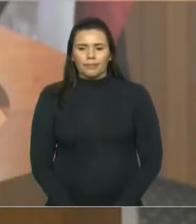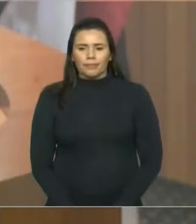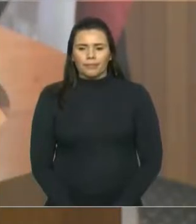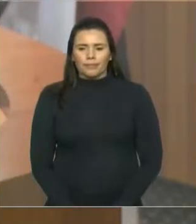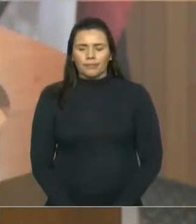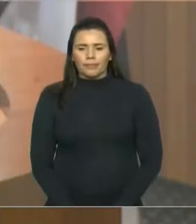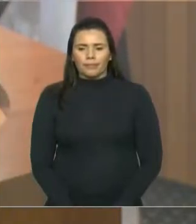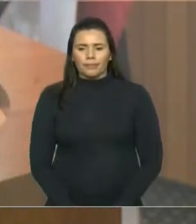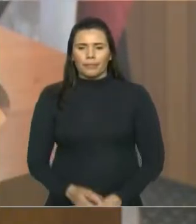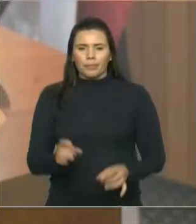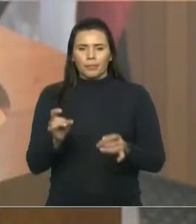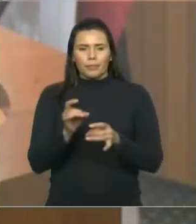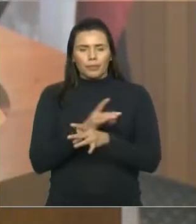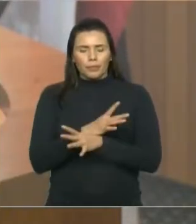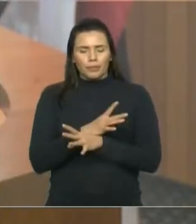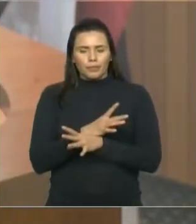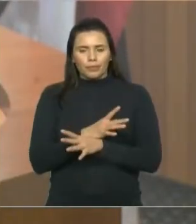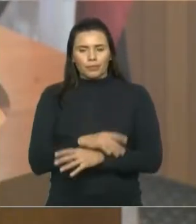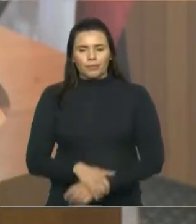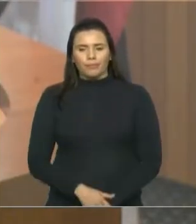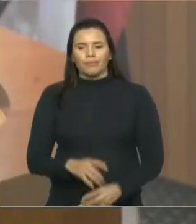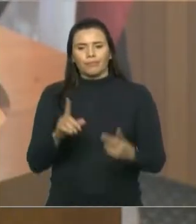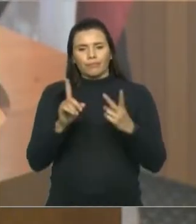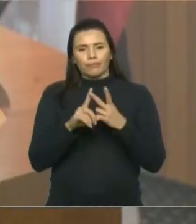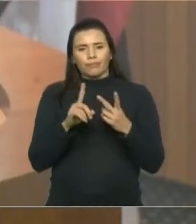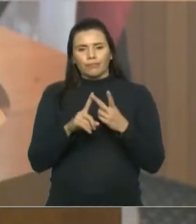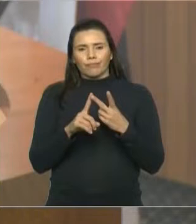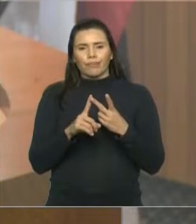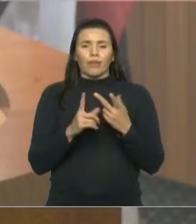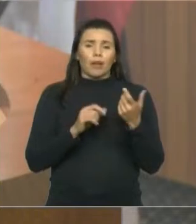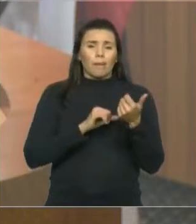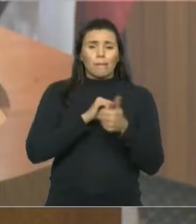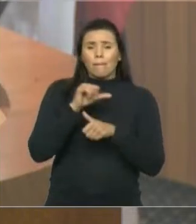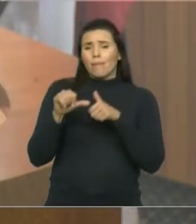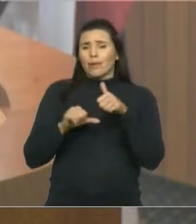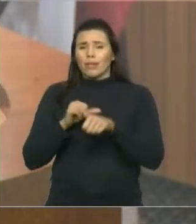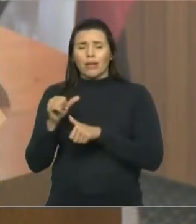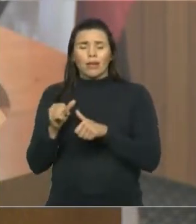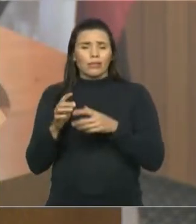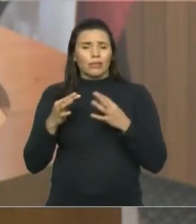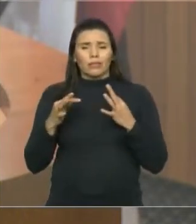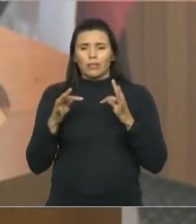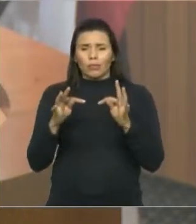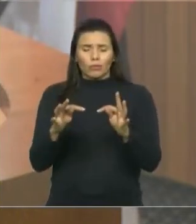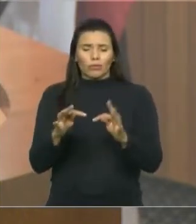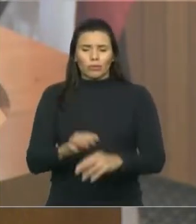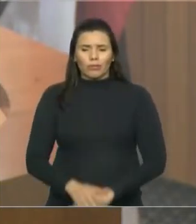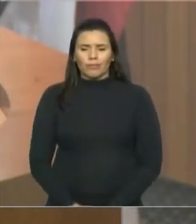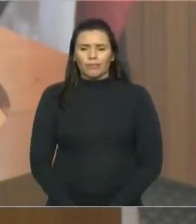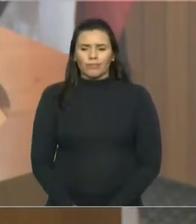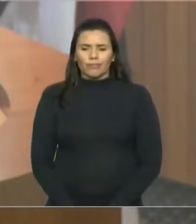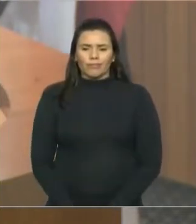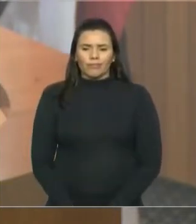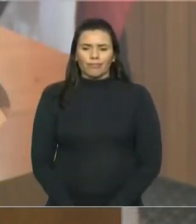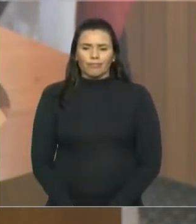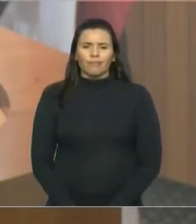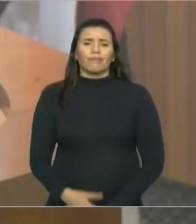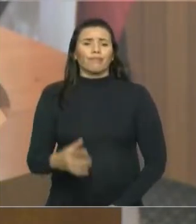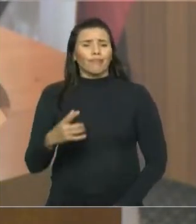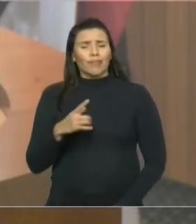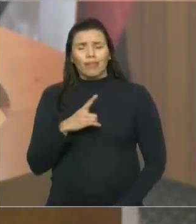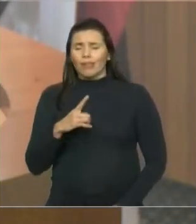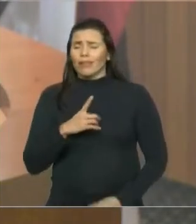Pronto. O segundo ponto é que a gente tem uma transição tecnológica. Nos últimos 50 anos, a gente nunca teve tanto avanço tecnológico